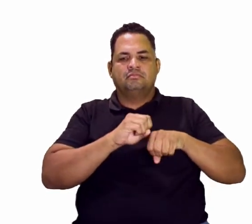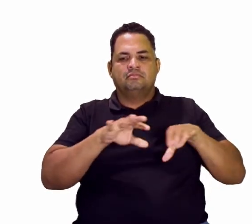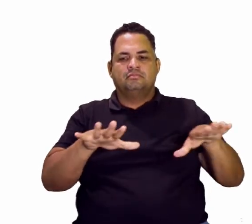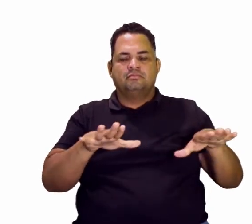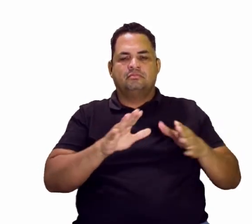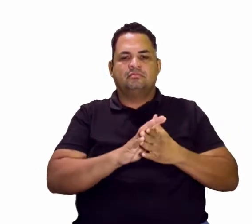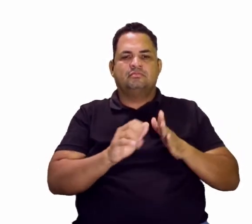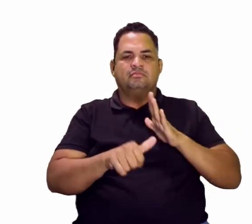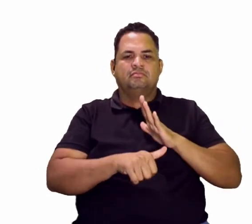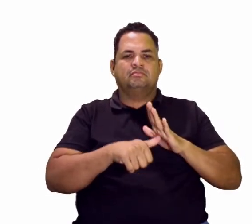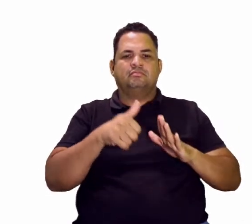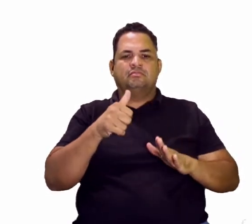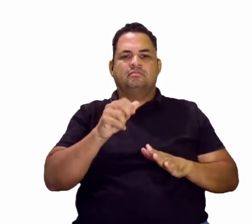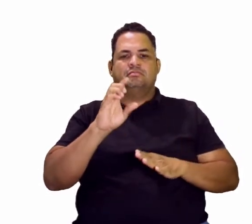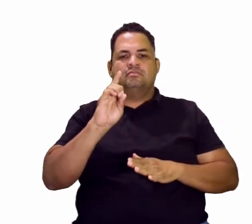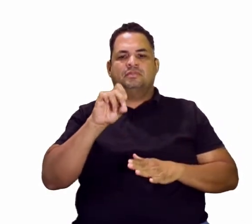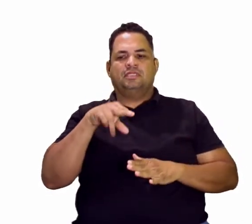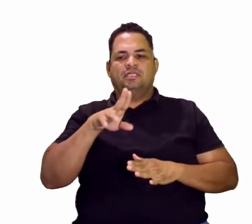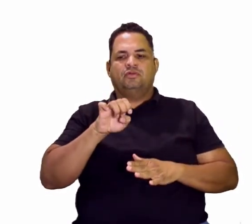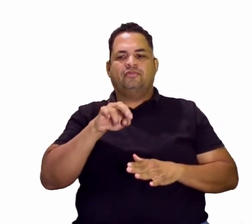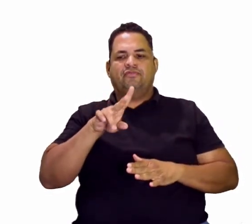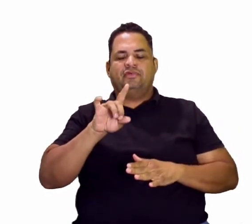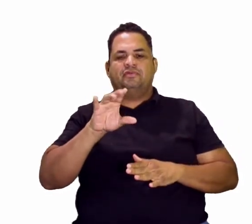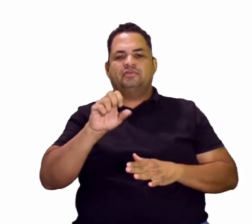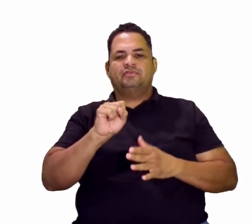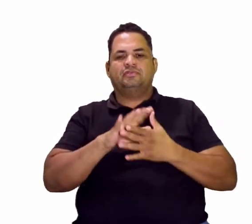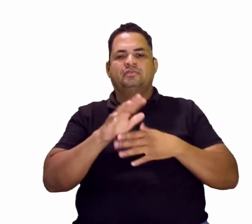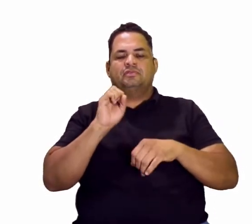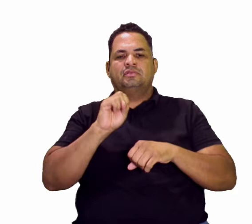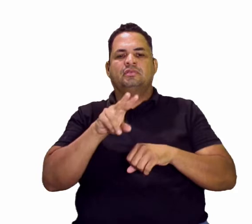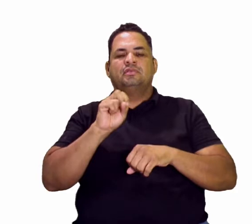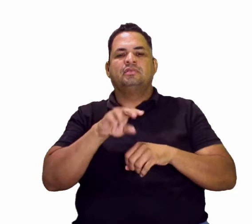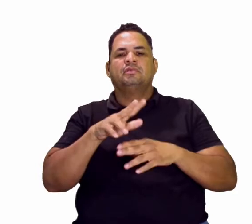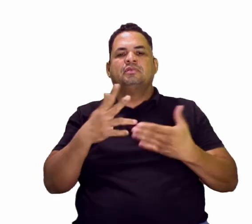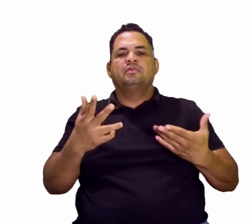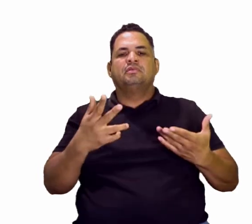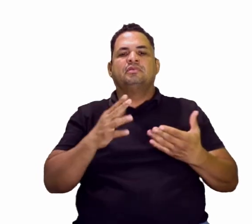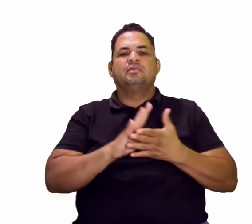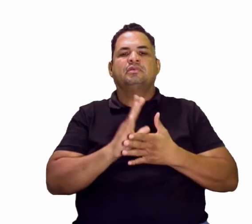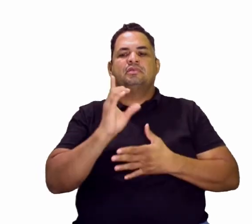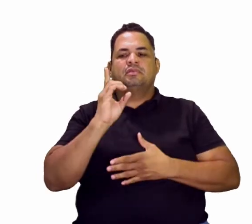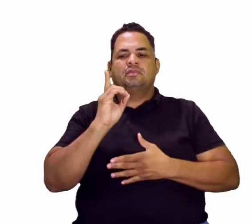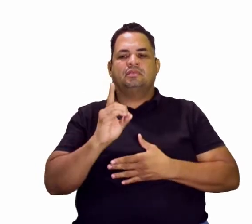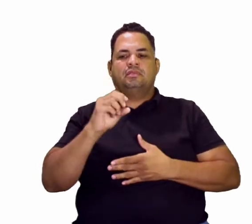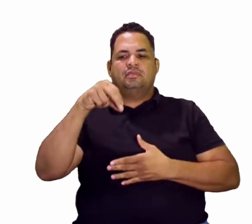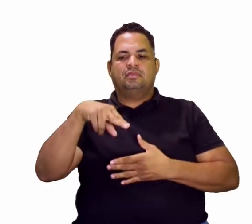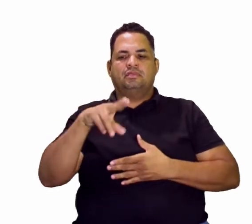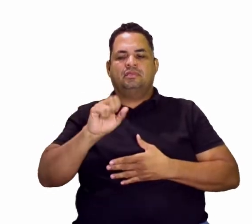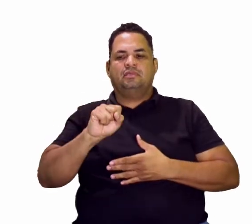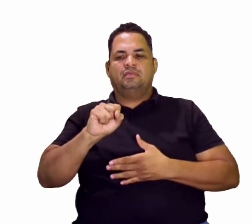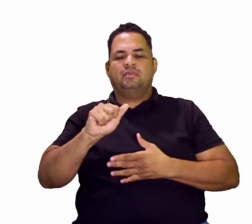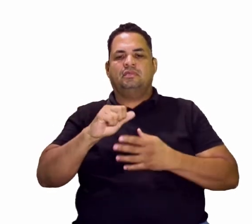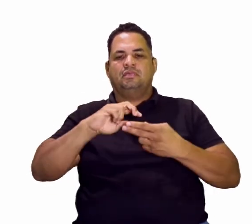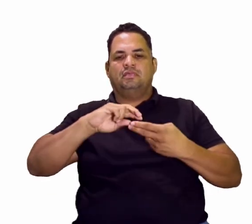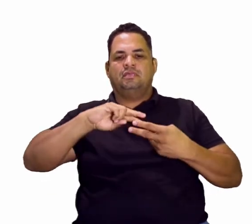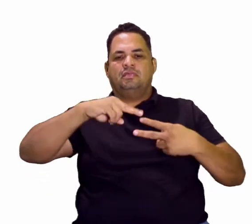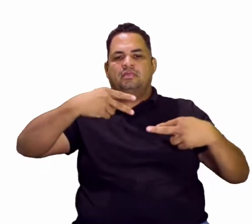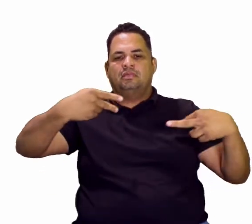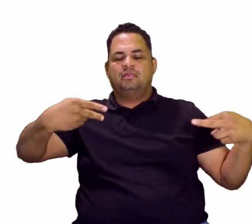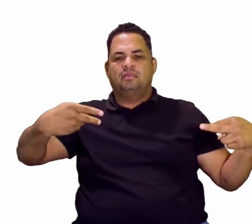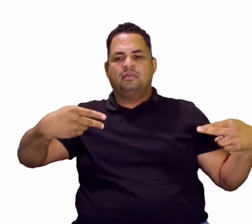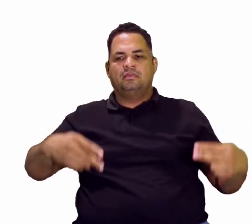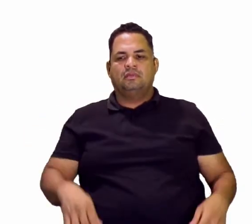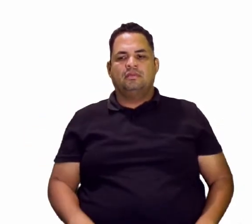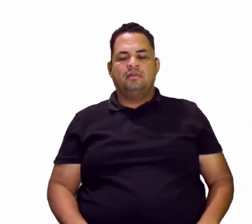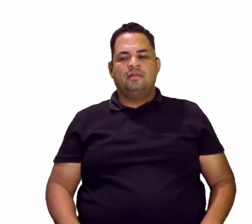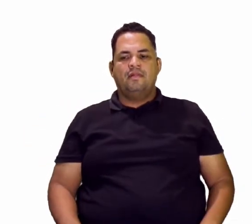tem como primeiro aqui os adenovírus, que são os vírus de DNA. Cadê a minha caneta?